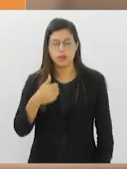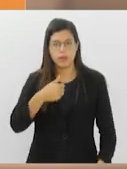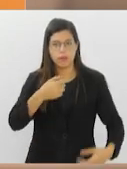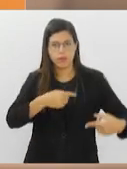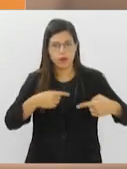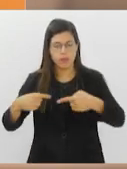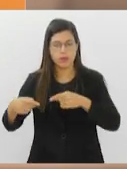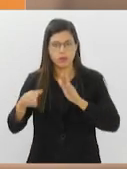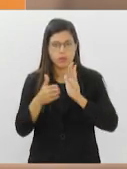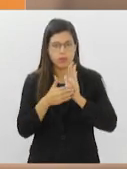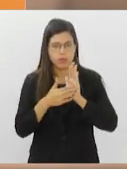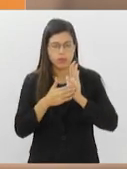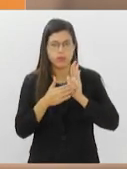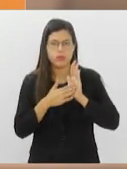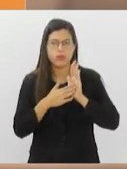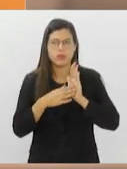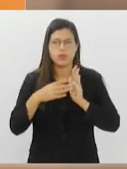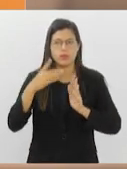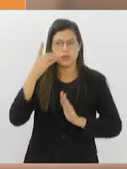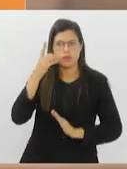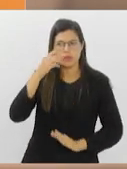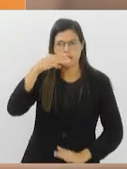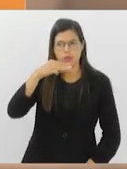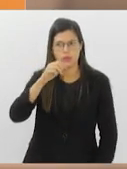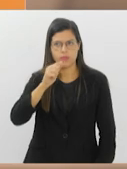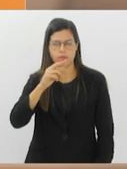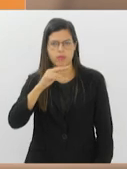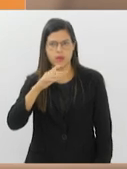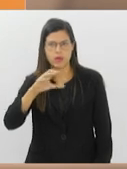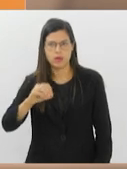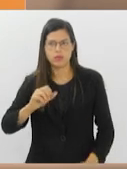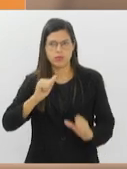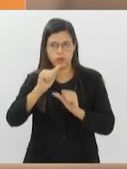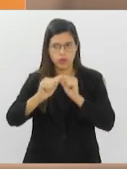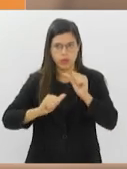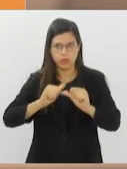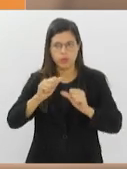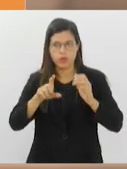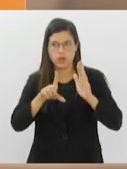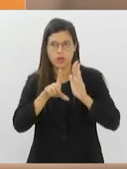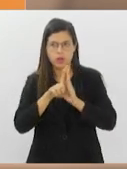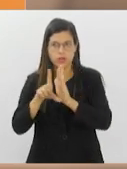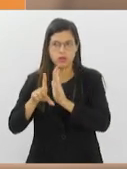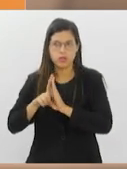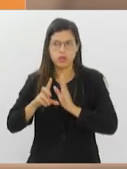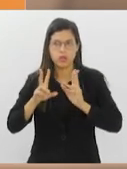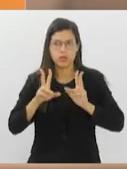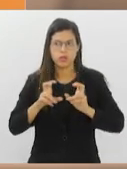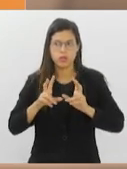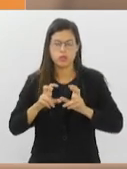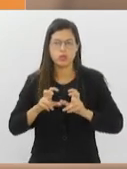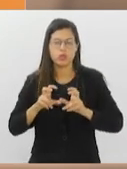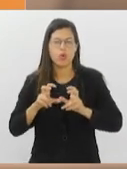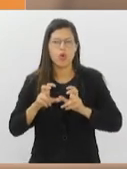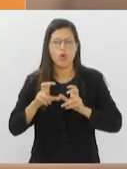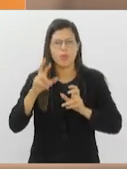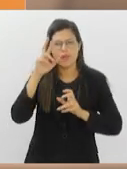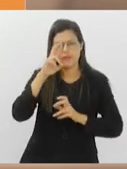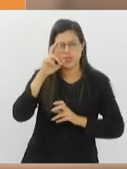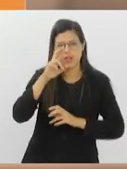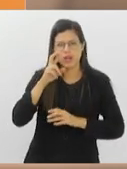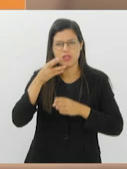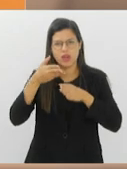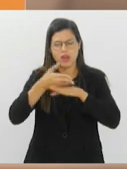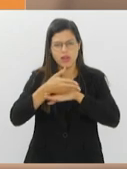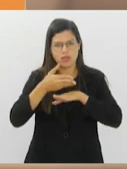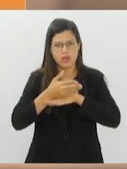do deputado Márcio Canella, que altera e revoga legislações sobre a revista para a entrada em instituições